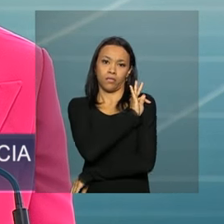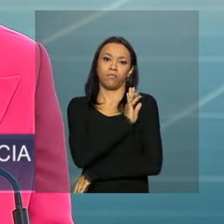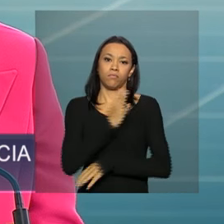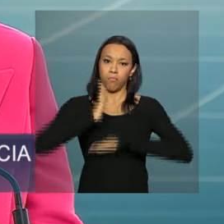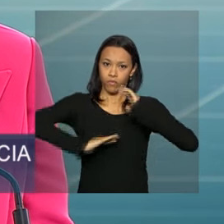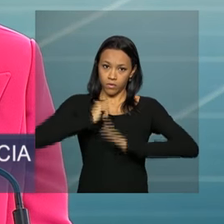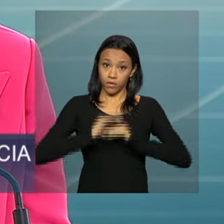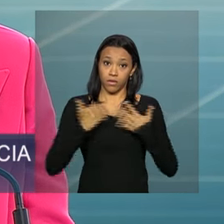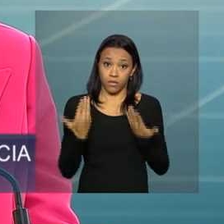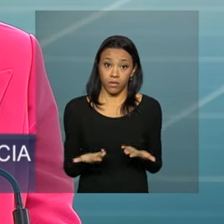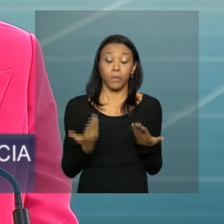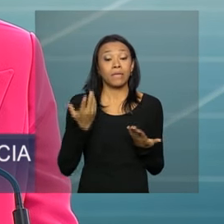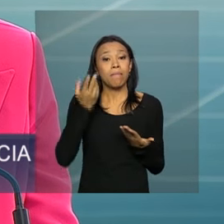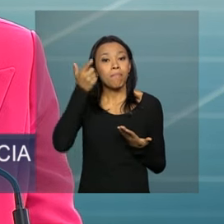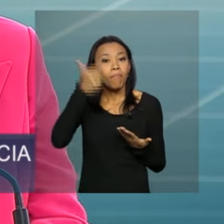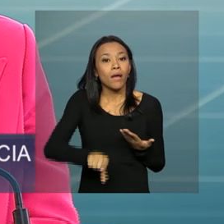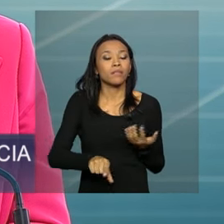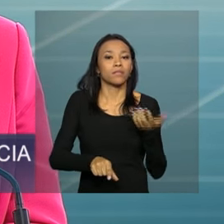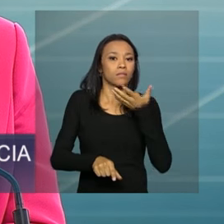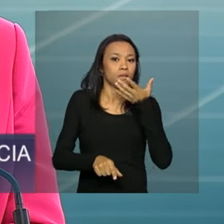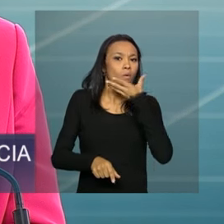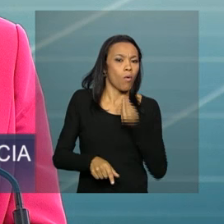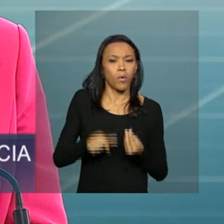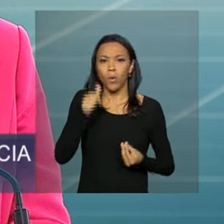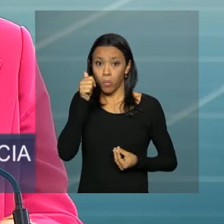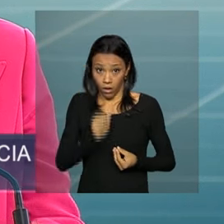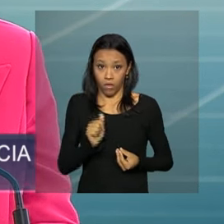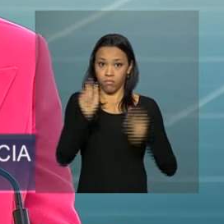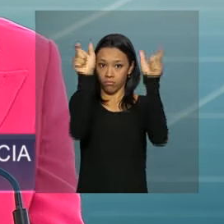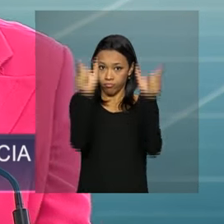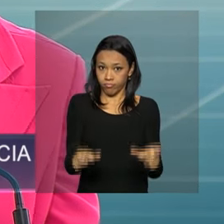profissionalizante. Então, cada vez que um brasileiro ou uma brasileira